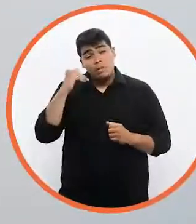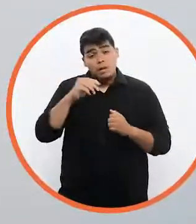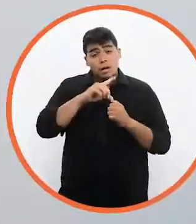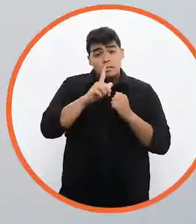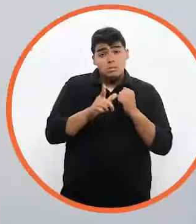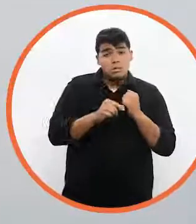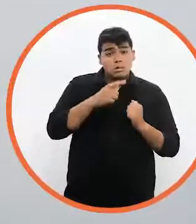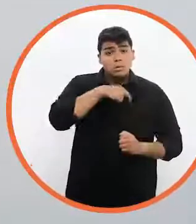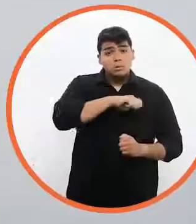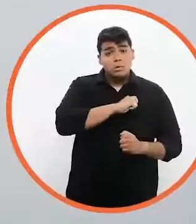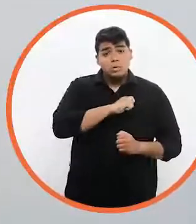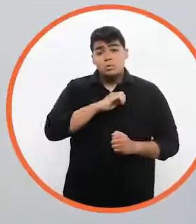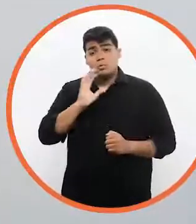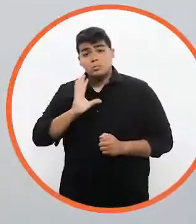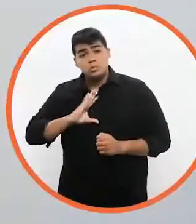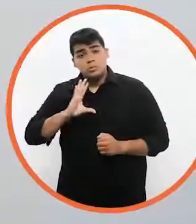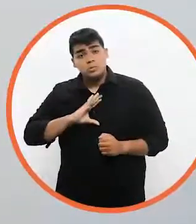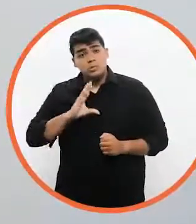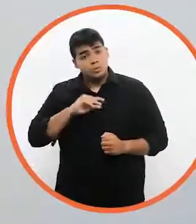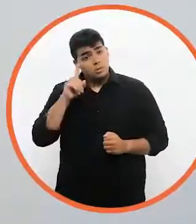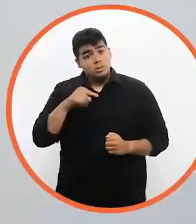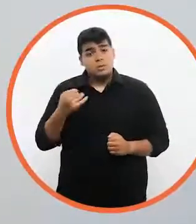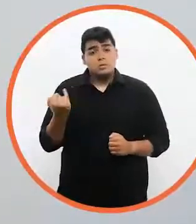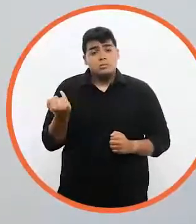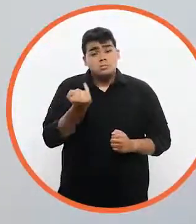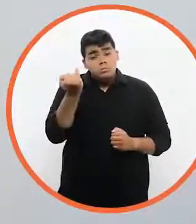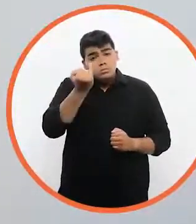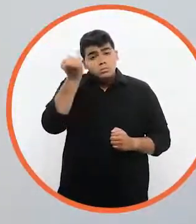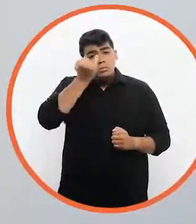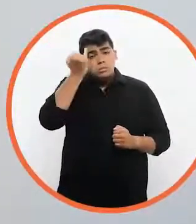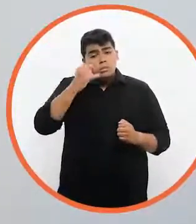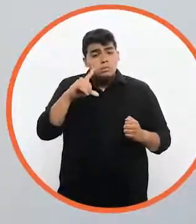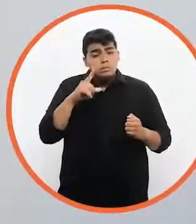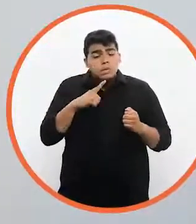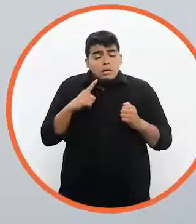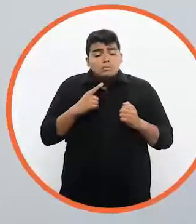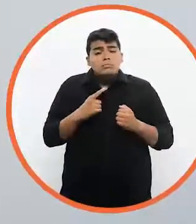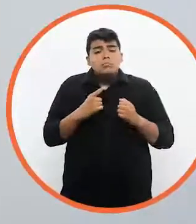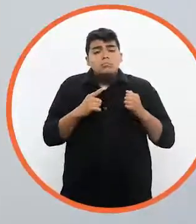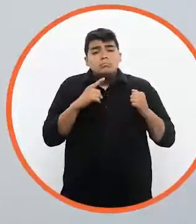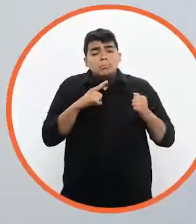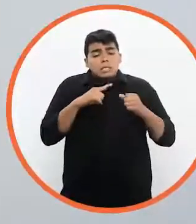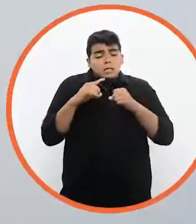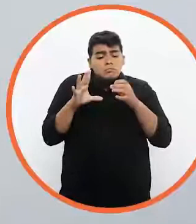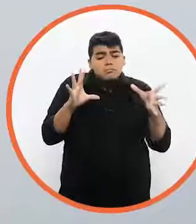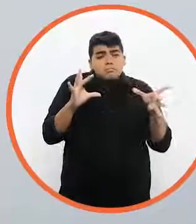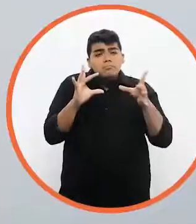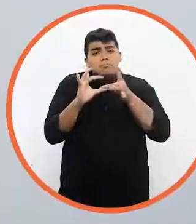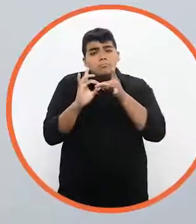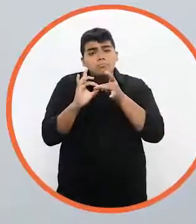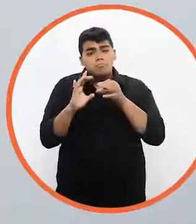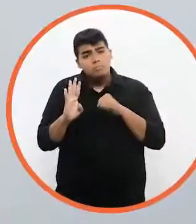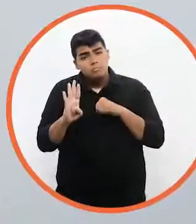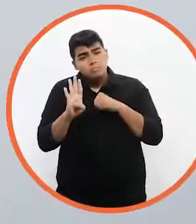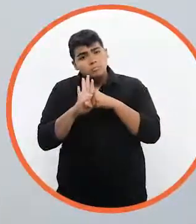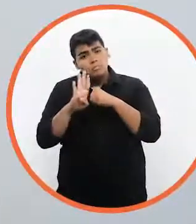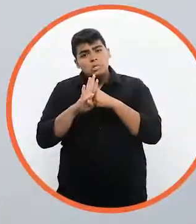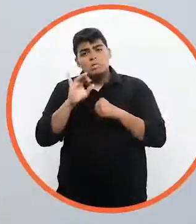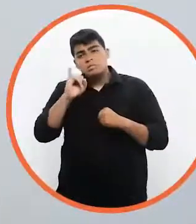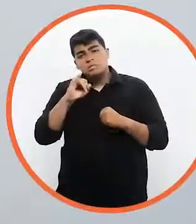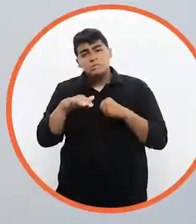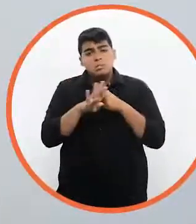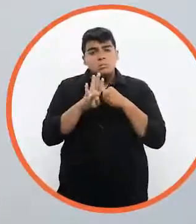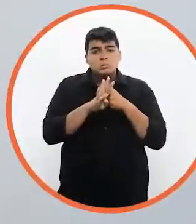língua espanhola, assim como na língua portuguesa, eles servem como determinantes. Ou seja, eles vão acompanhar substantivos mostrando para a gente